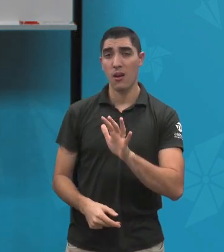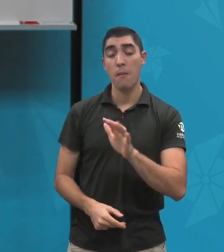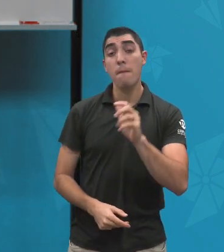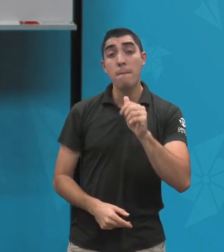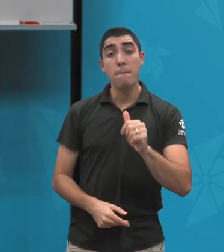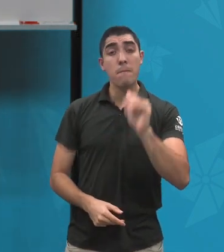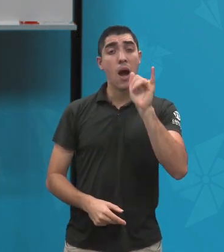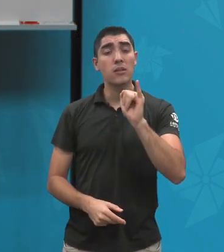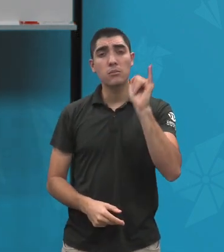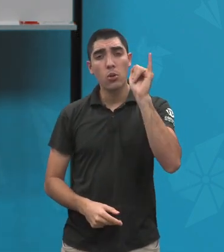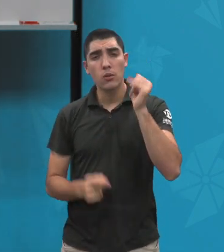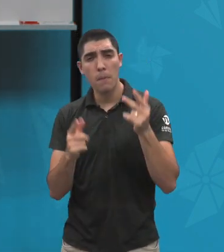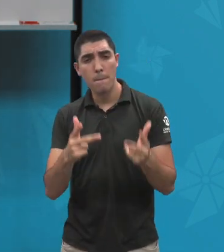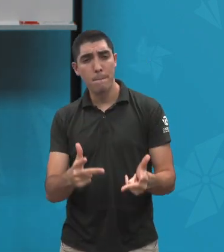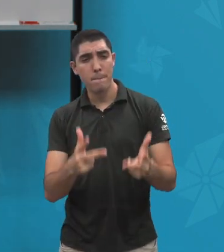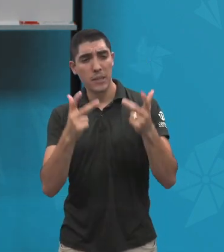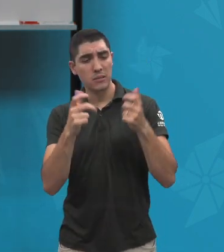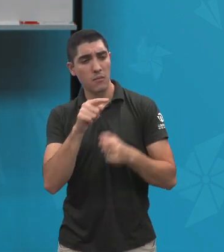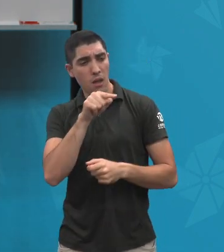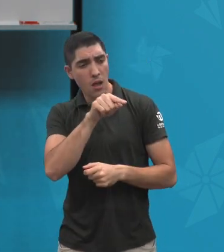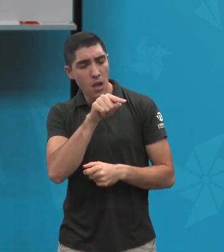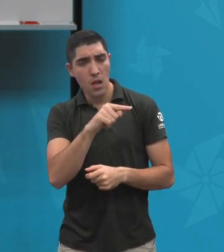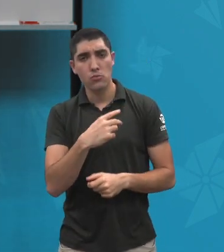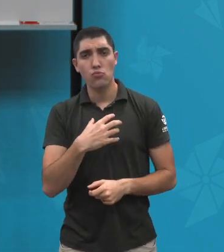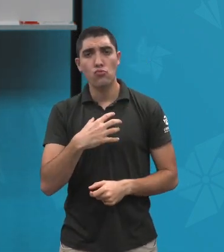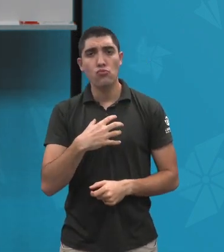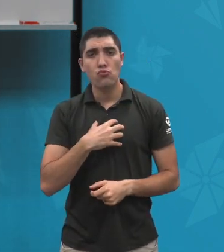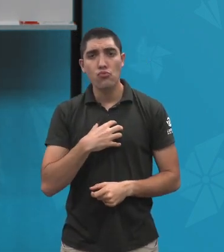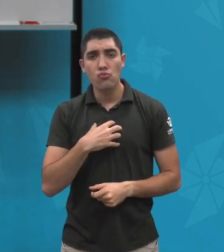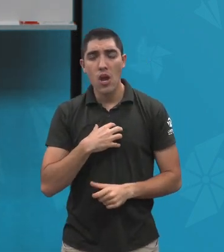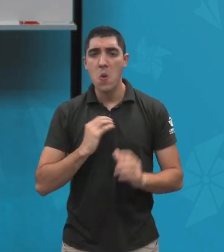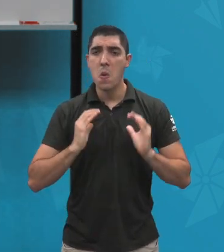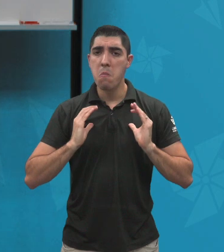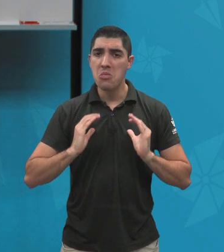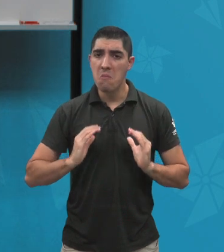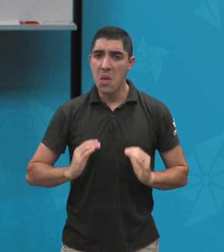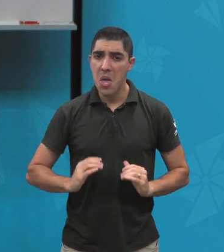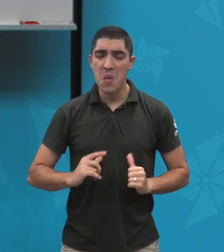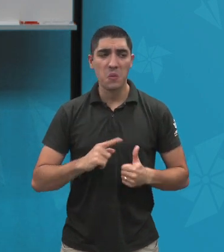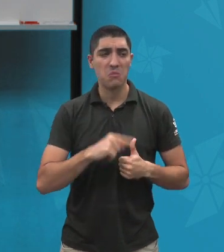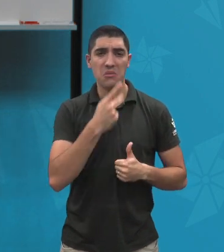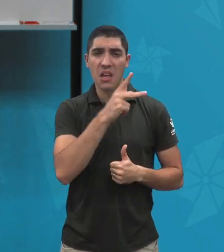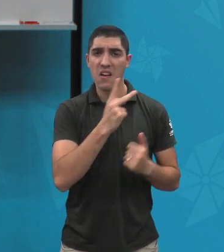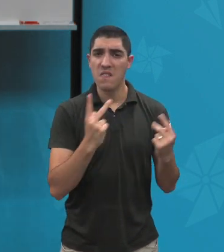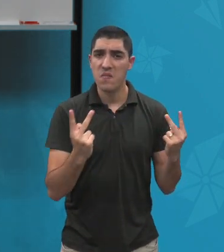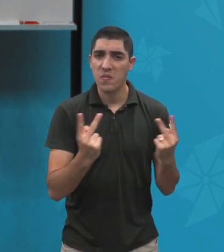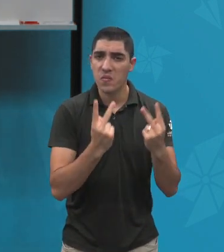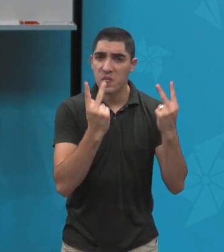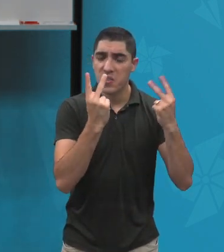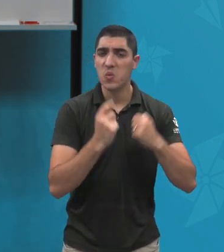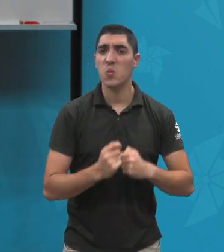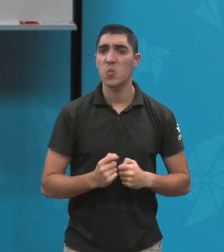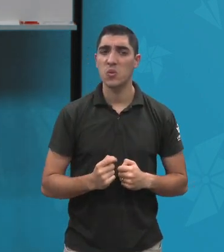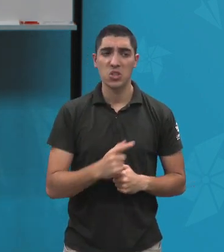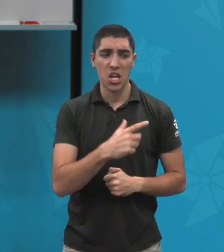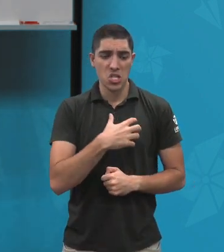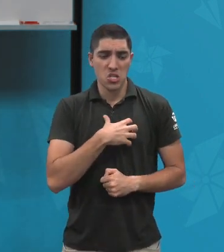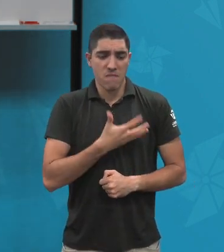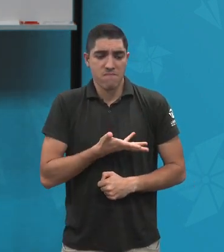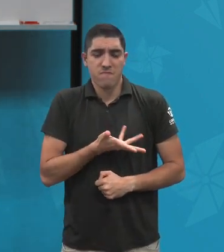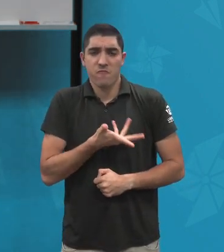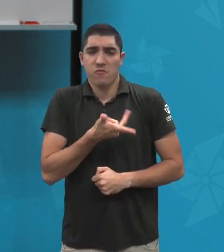julgar essa pessoa pelas virtudes de que ela é capaz e que ela